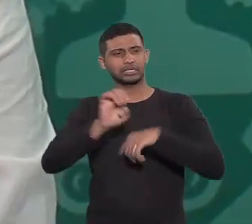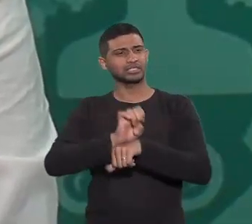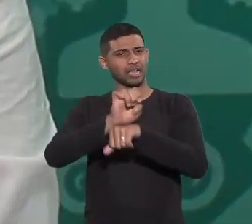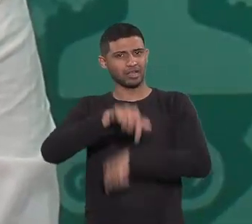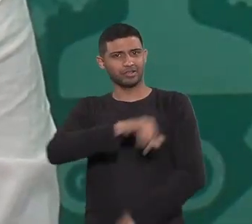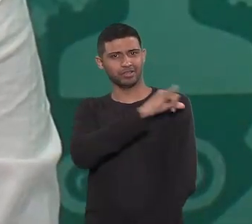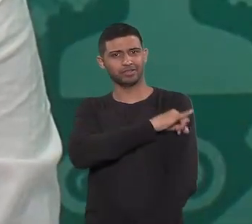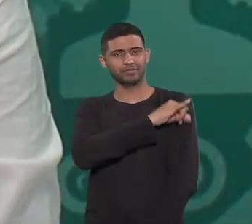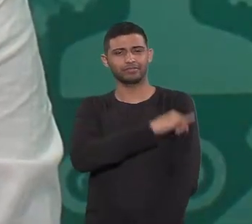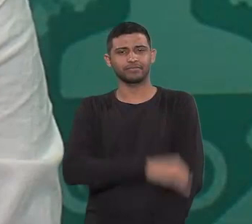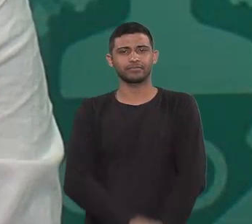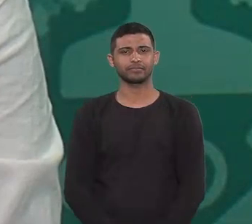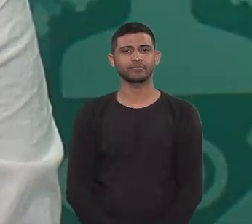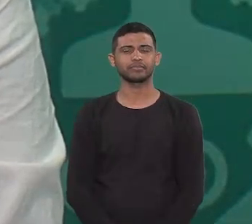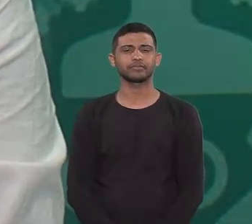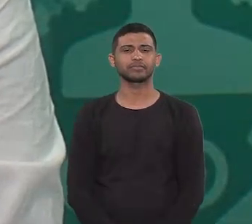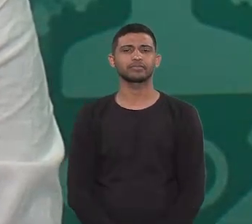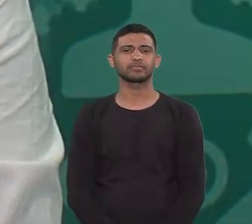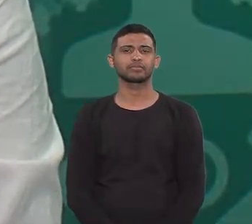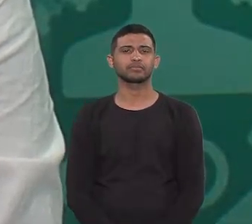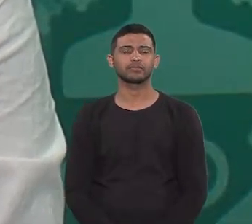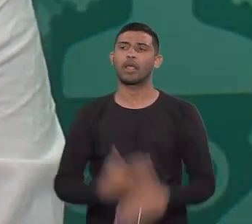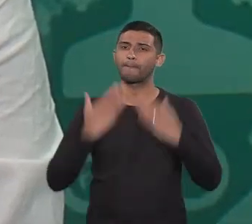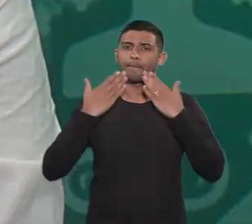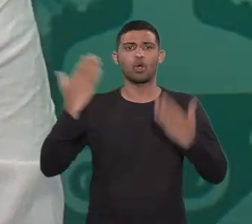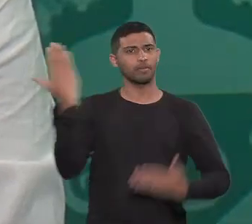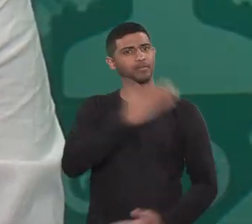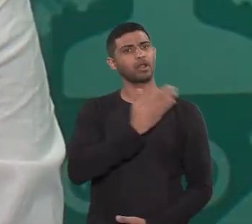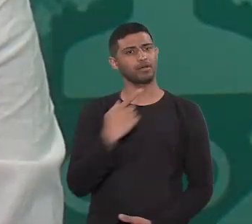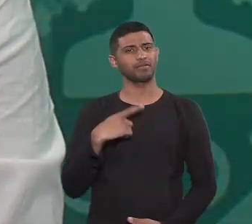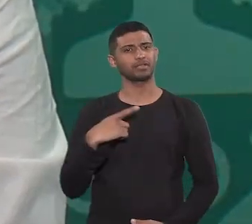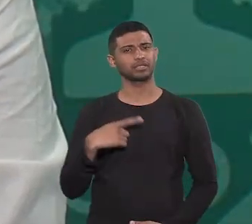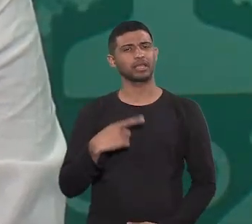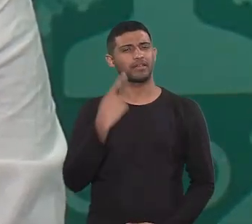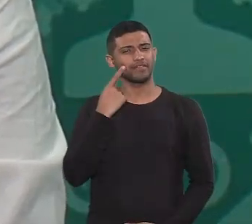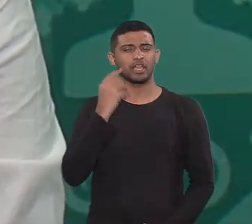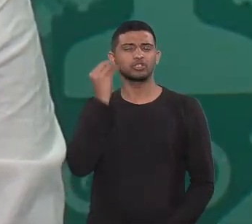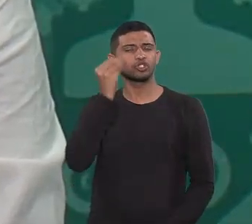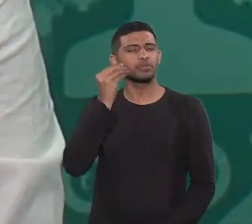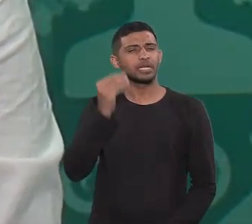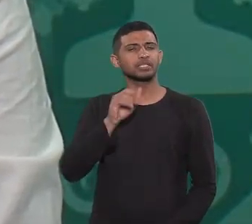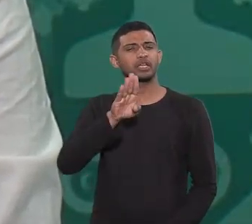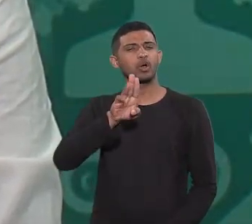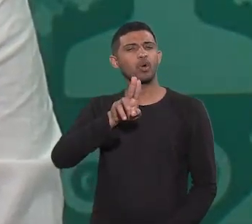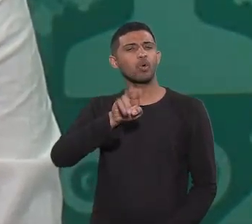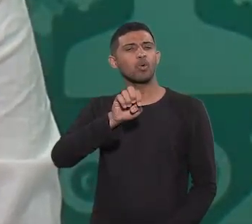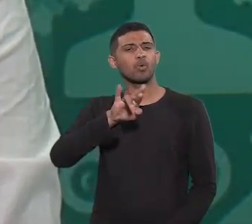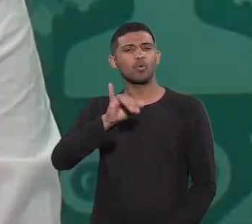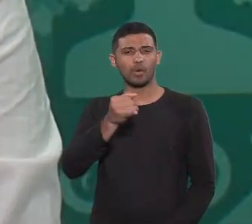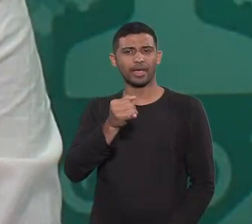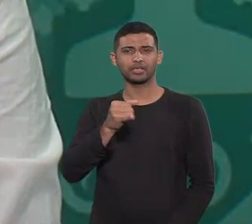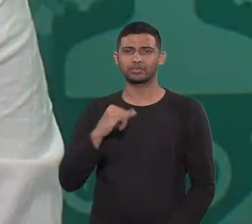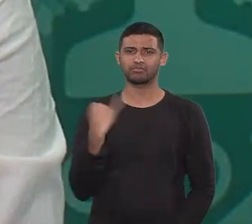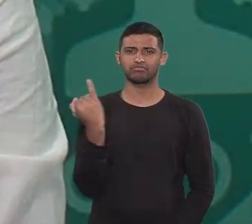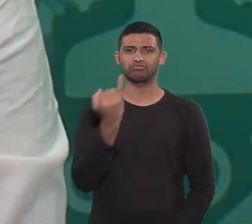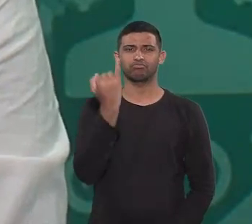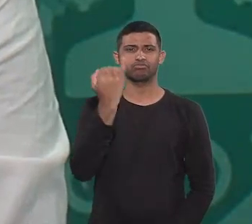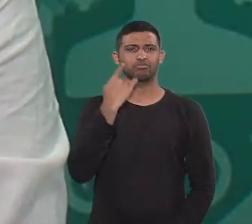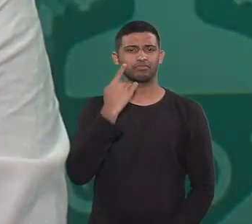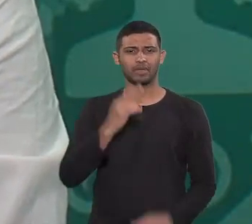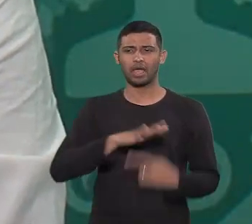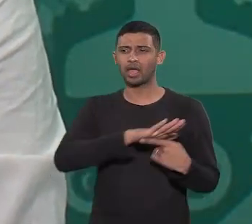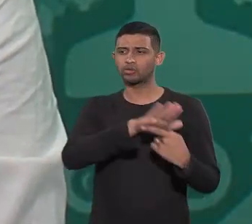estaduais aqui do Rio de Janeiro comprovam isso. Ou seja, a experiência aqui na UERJ foi fundamental, inclusive,